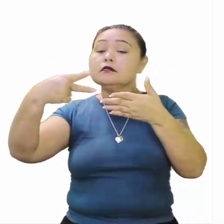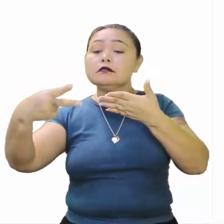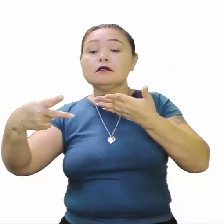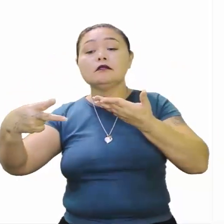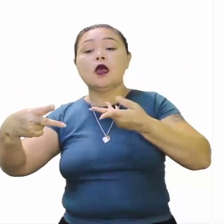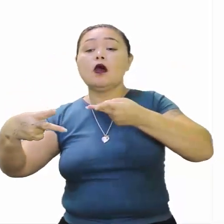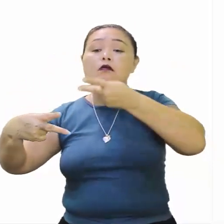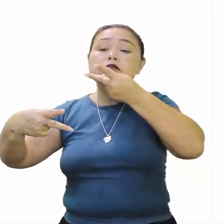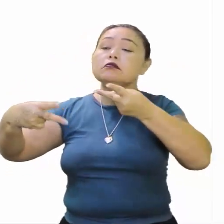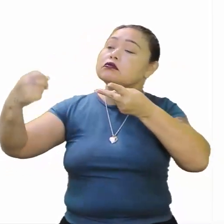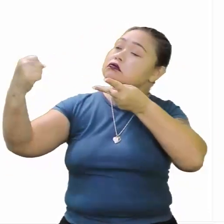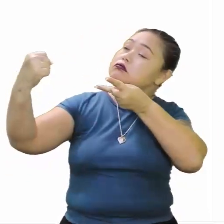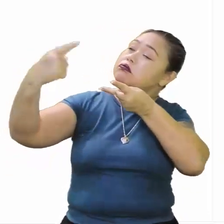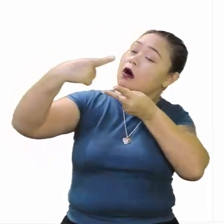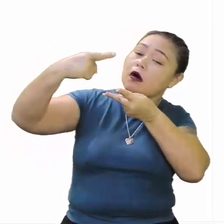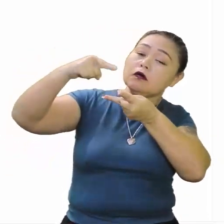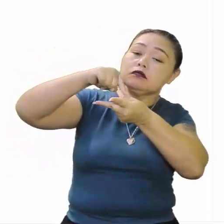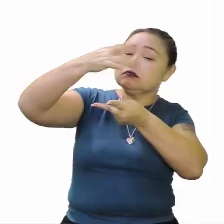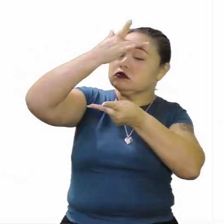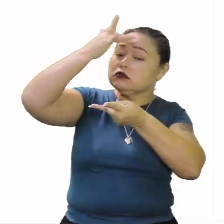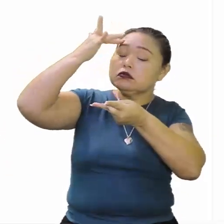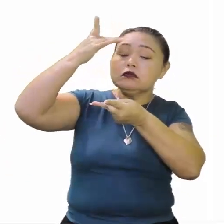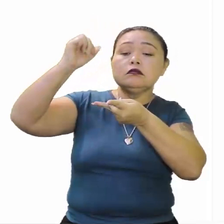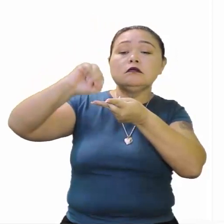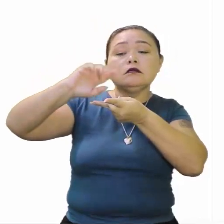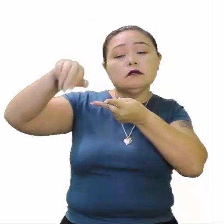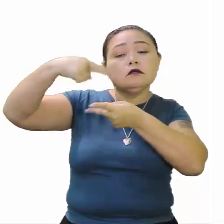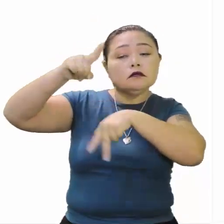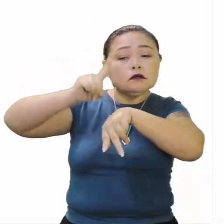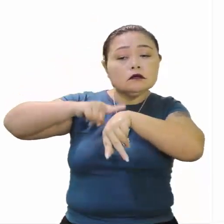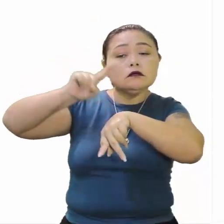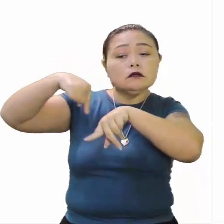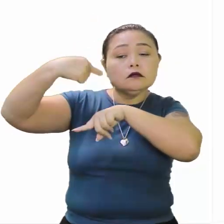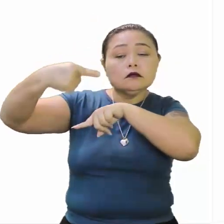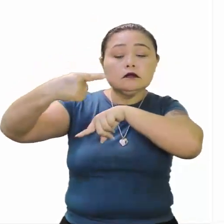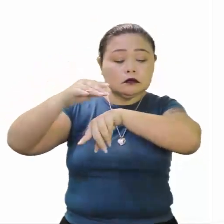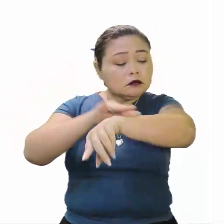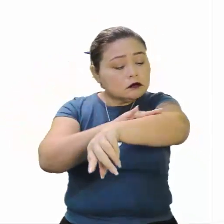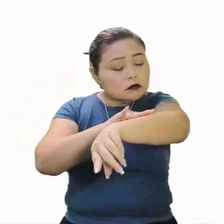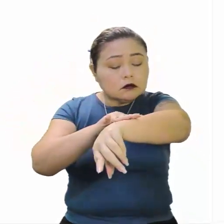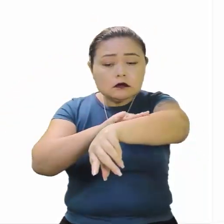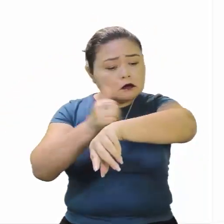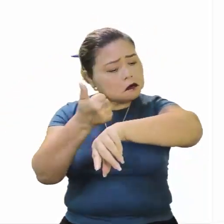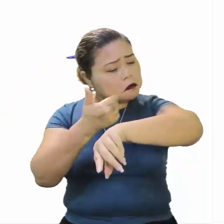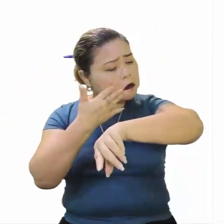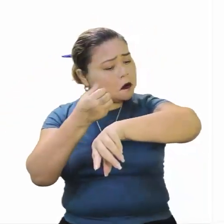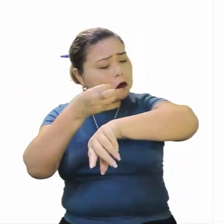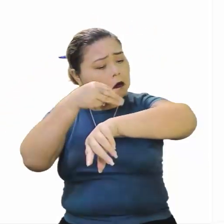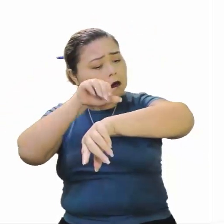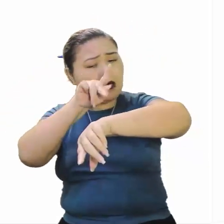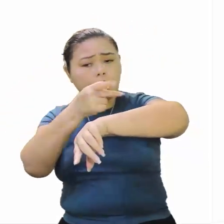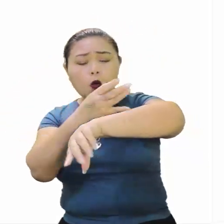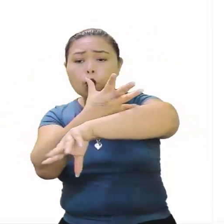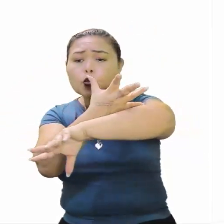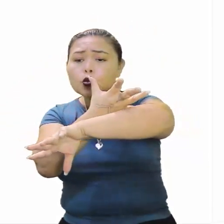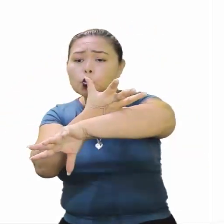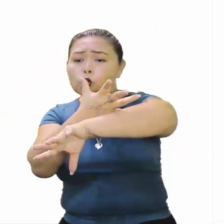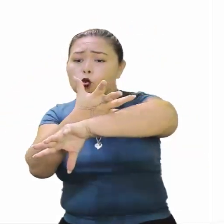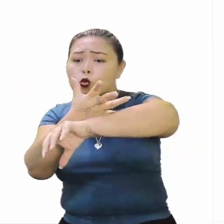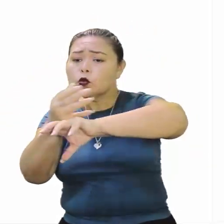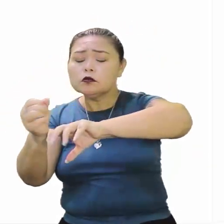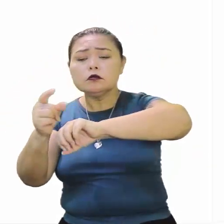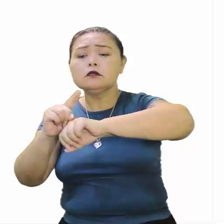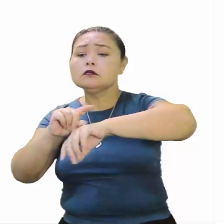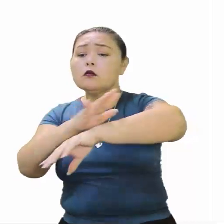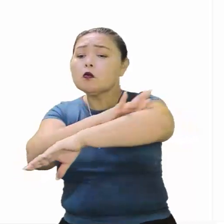expor ao sol e tal. Com o passar do tempo, sua pele já não fica mais molhada, ela já fica seca ao longo do